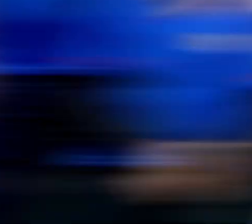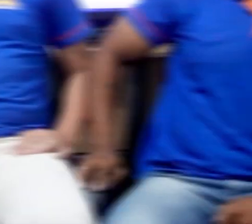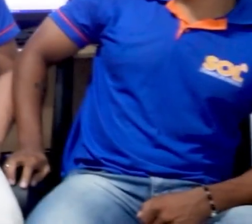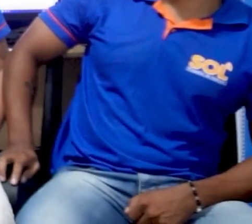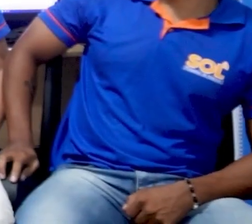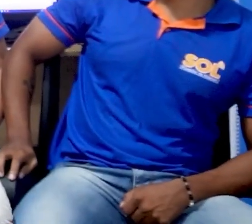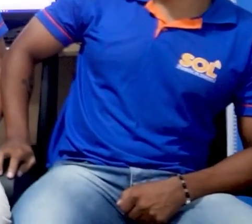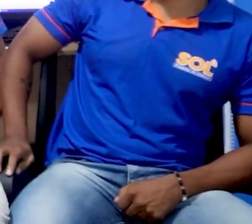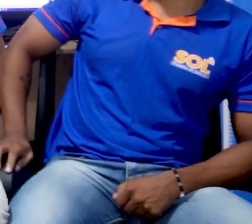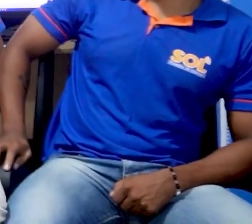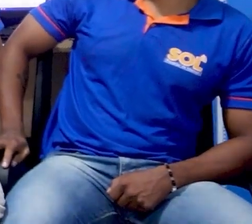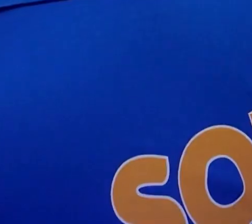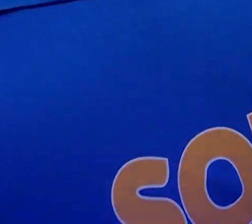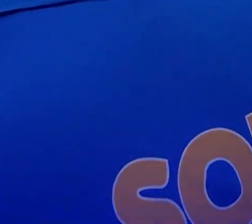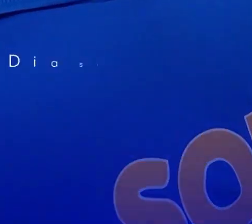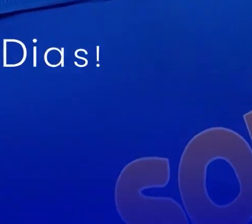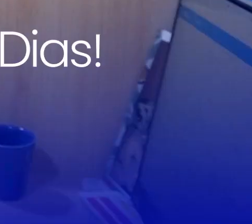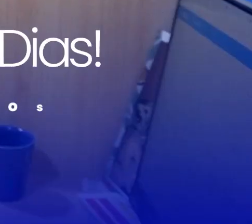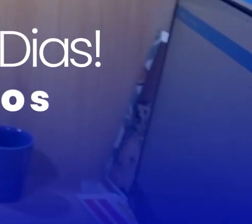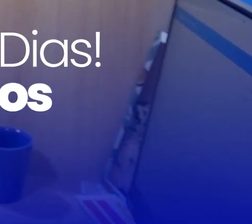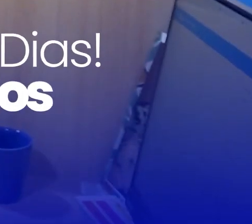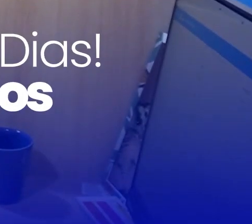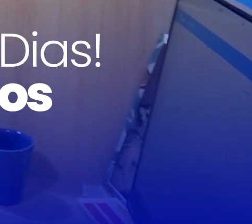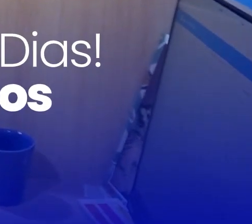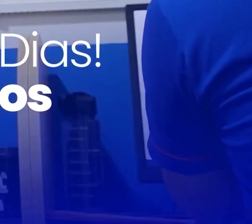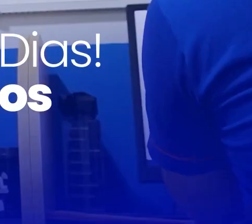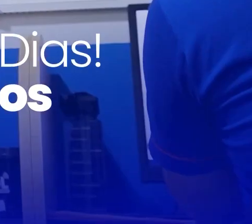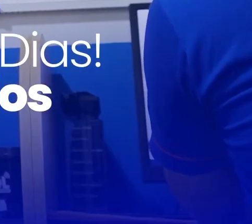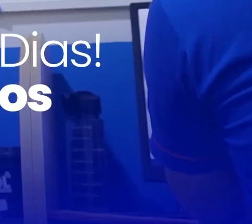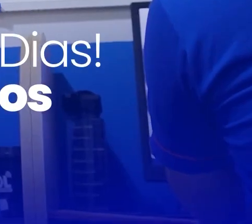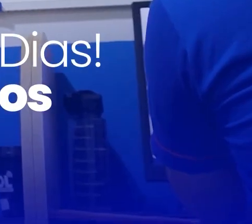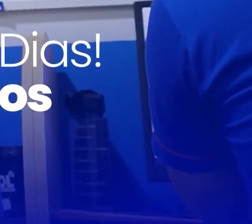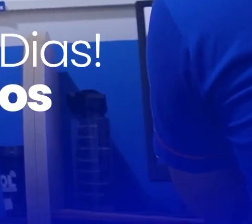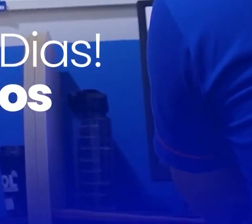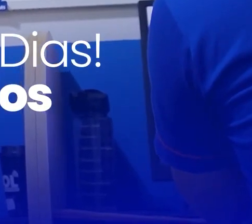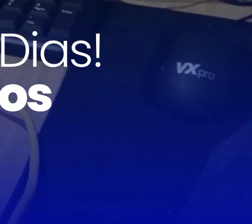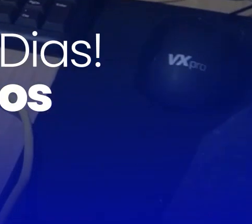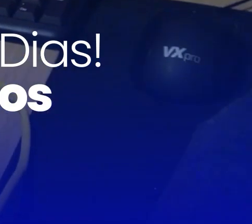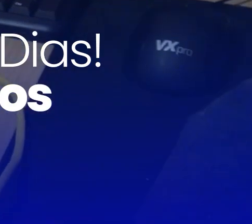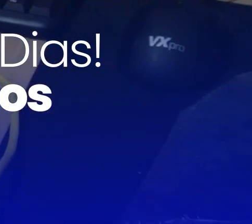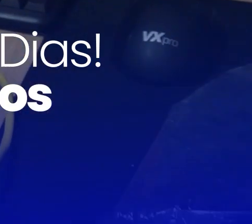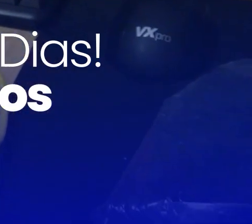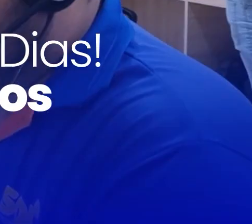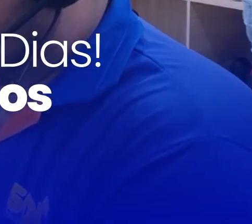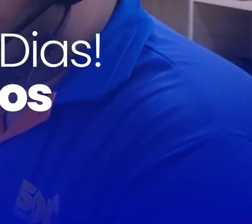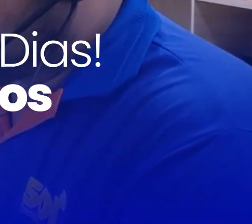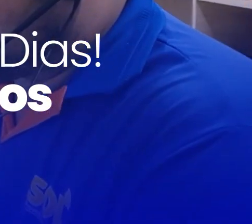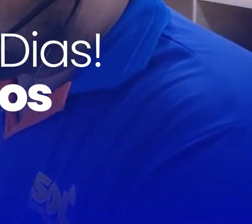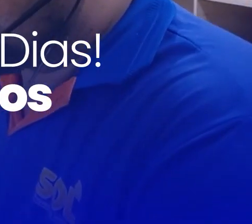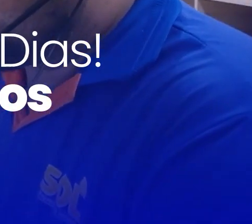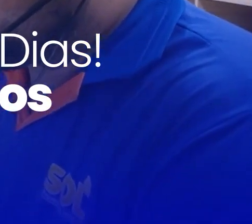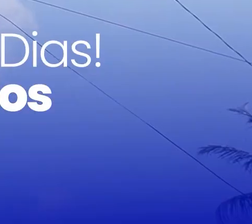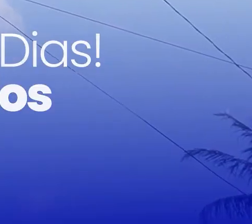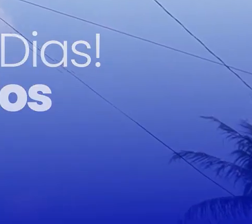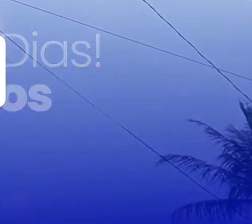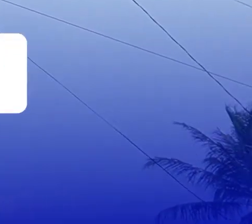4042-0011, que um de nossos atendentes irá auxiliar você. Nosso suporte funciona todos os dias da semana, inclusive nos feriados. Então não